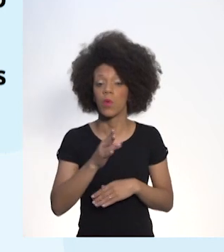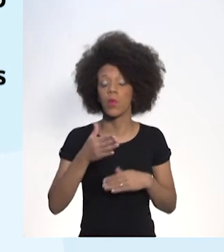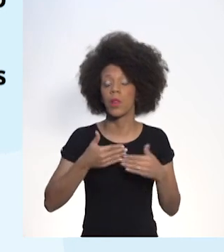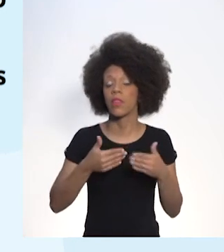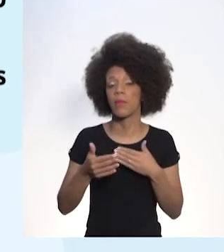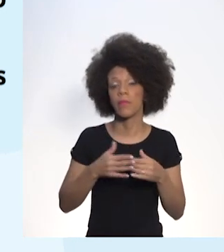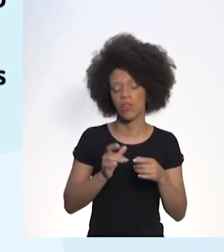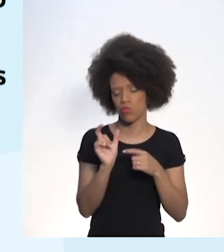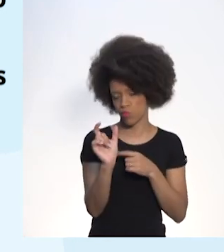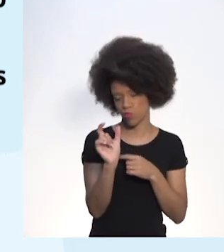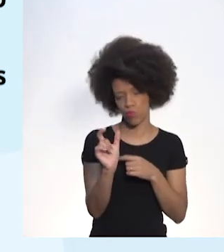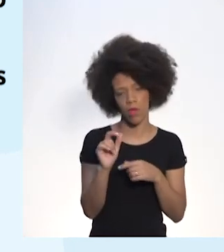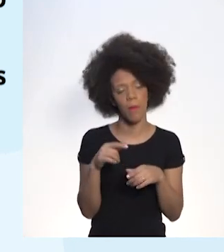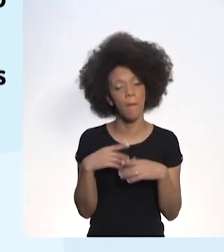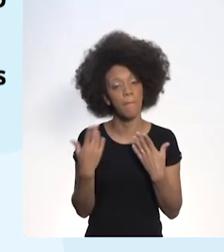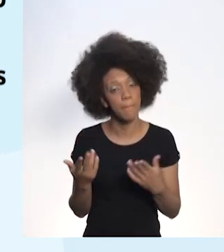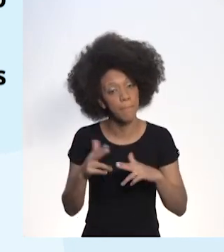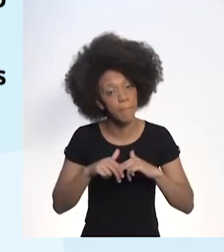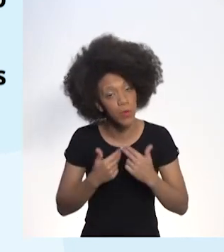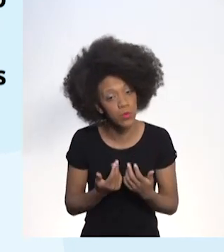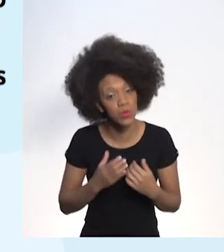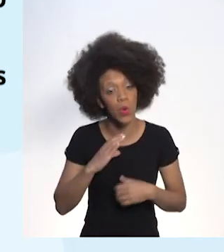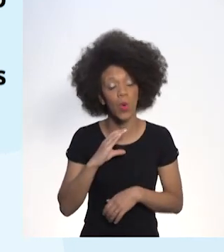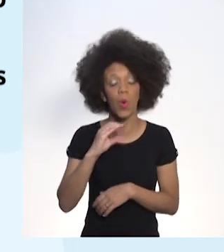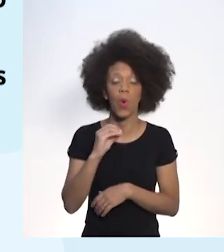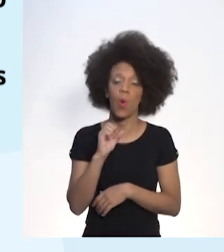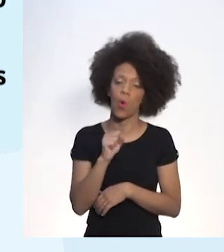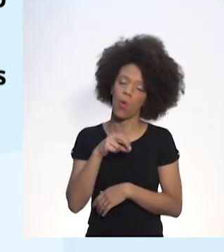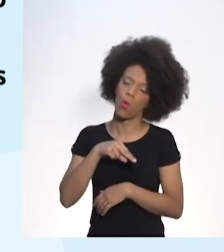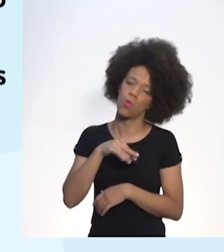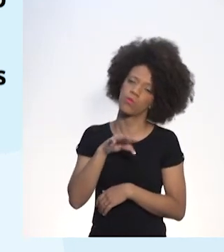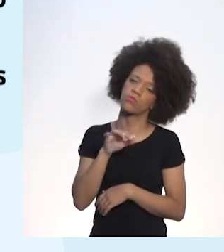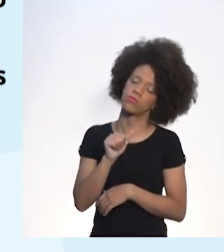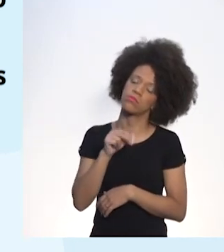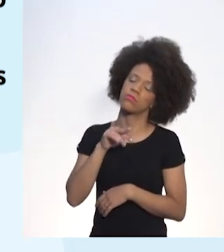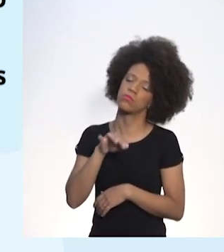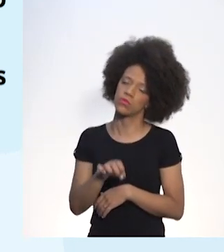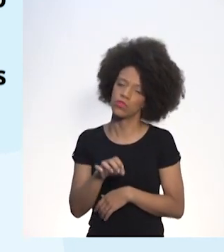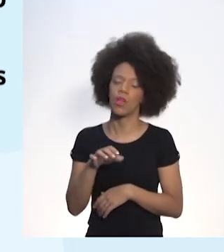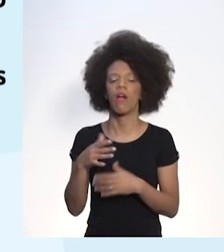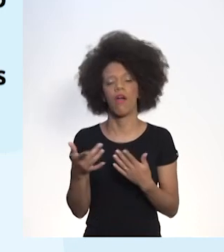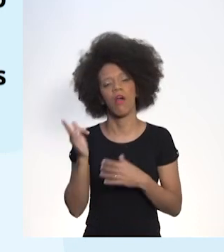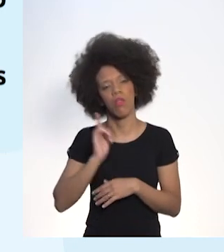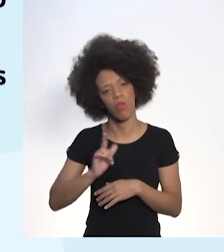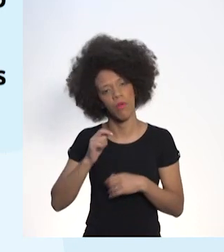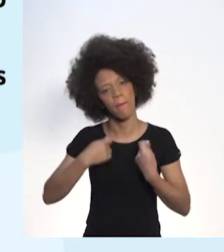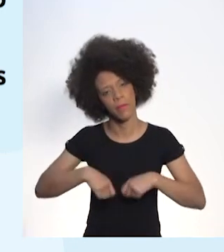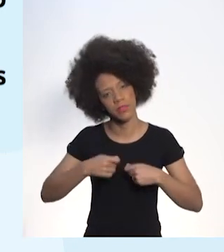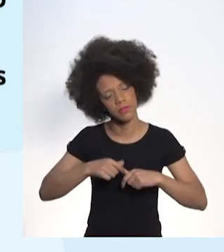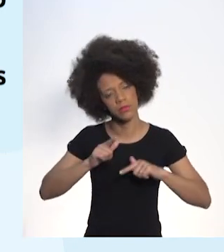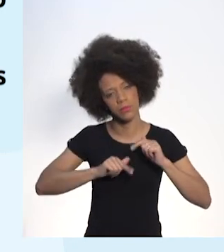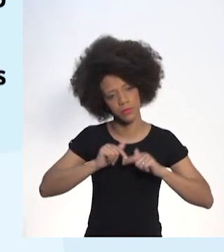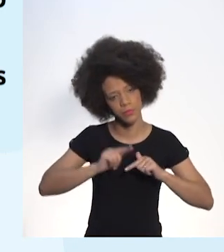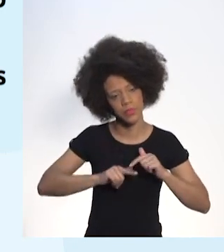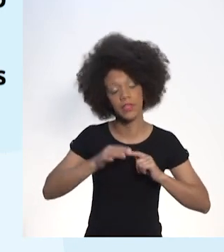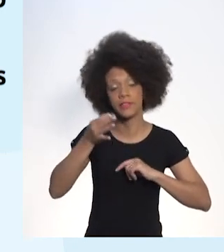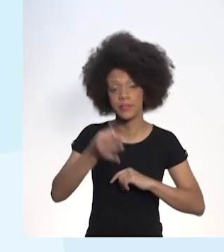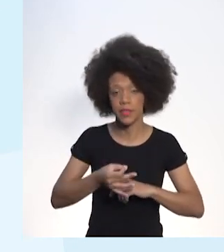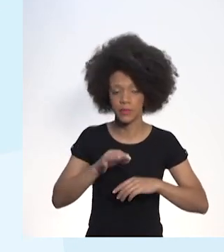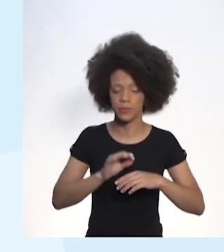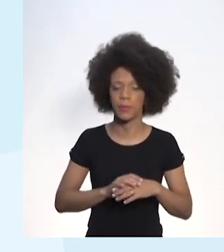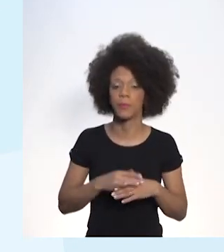da circunferência. Por isso que se chama constante, né? É claro que precisaremos de instrumentos certos para fazer essa